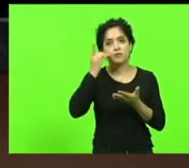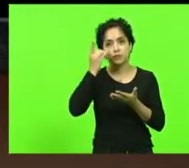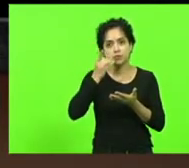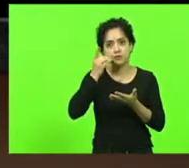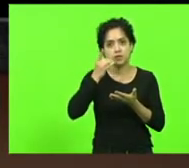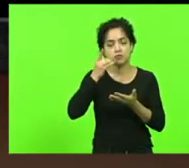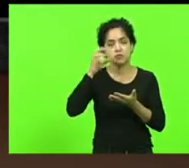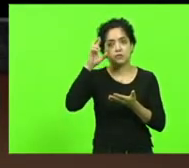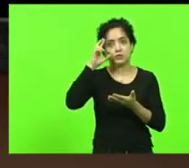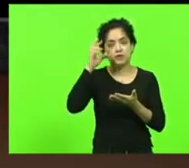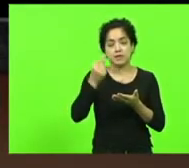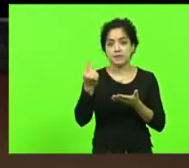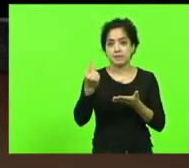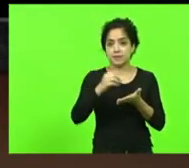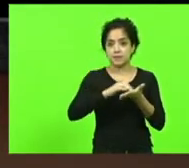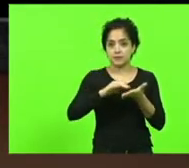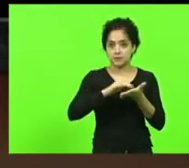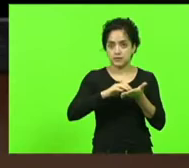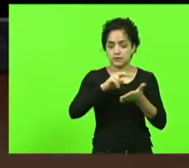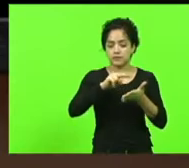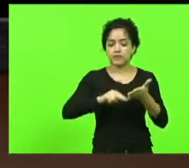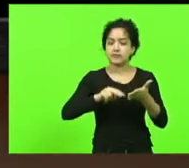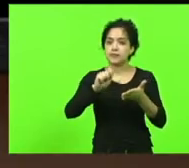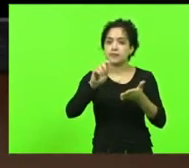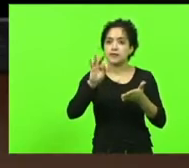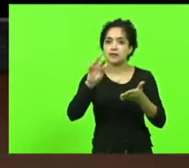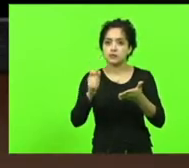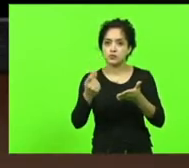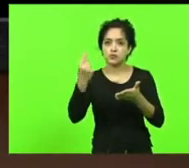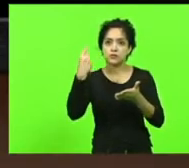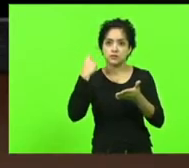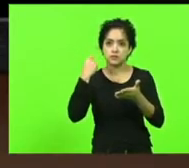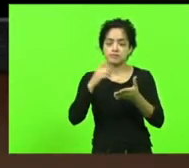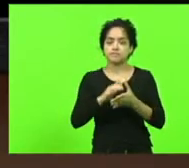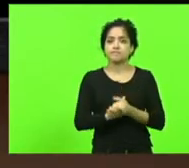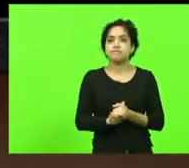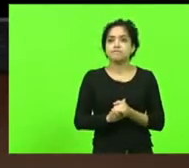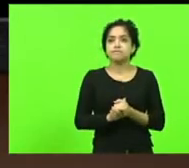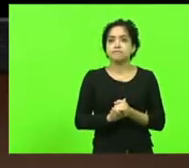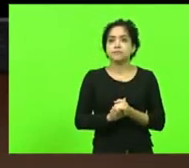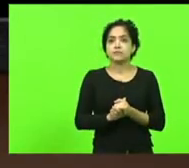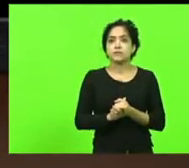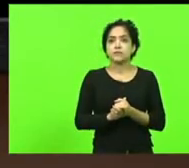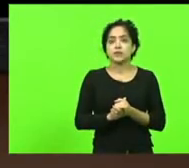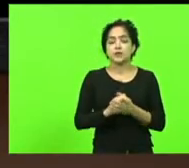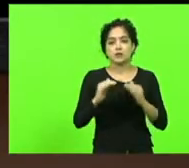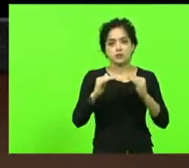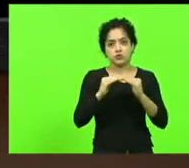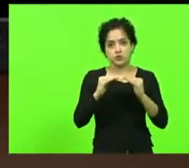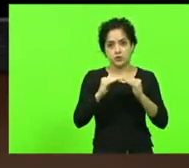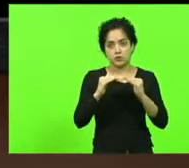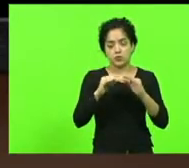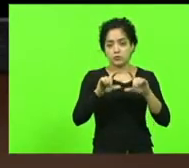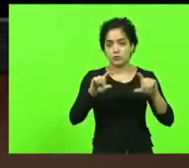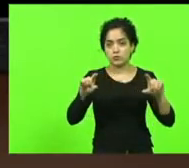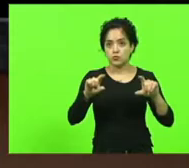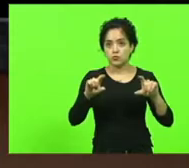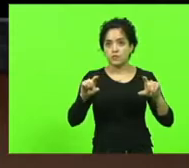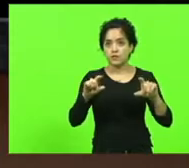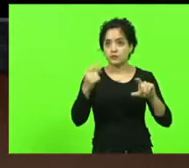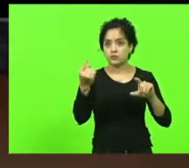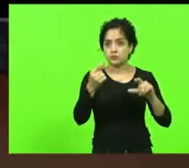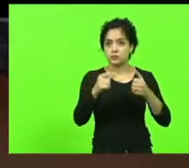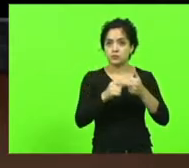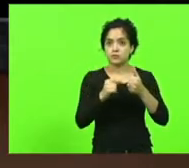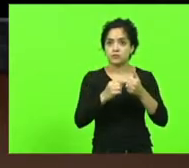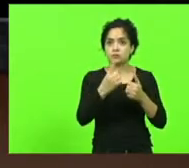Ricardo Alba, primeiro secretário, para proceder à leitura das atas das sessões anteriores, que, em consonância ao parágrafo 1º do